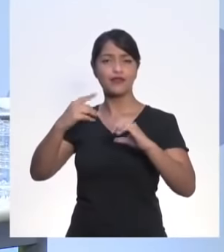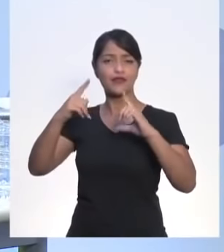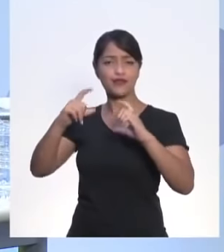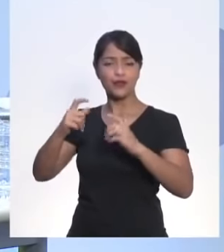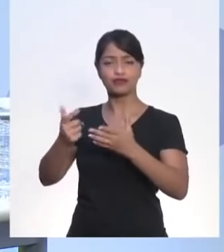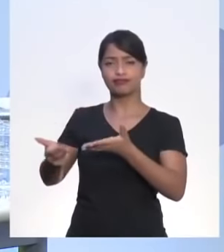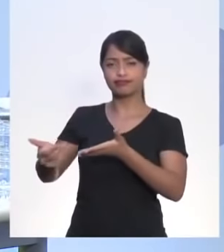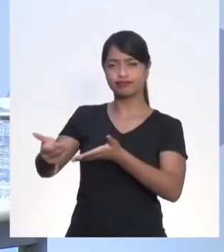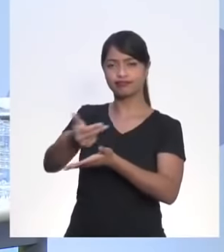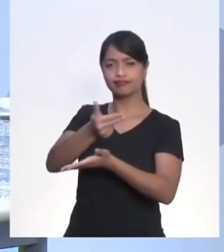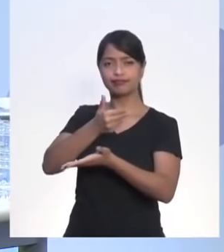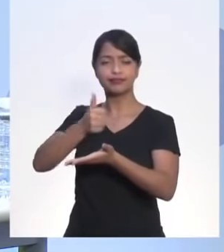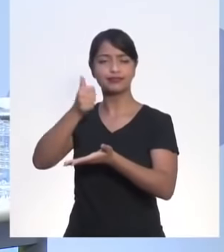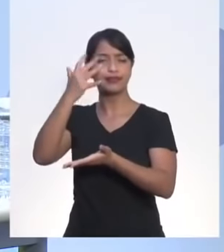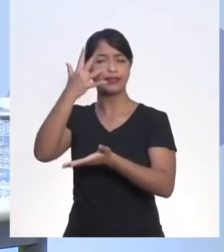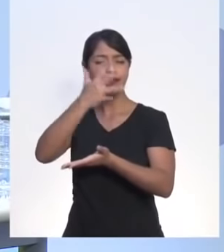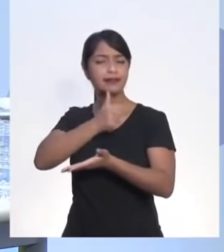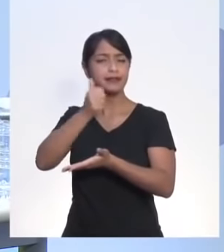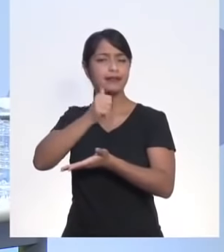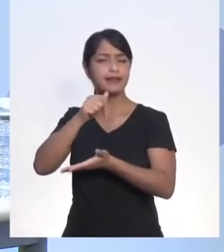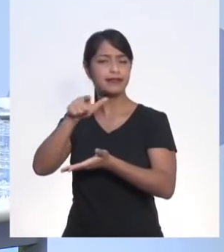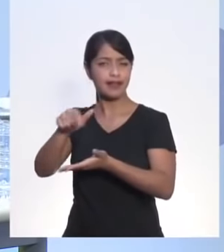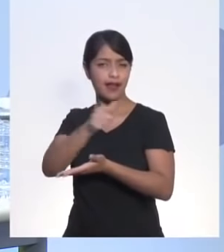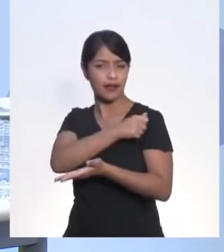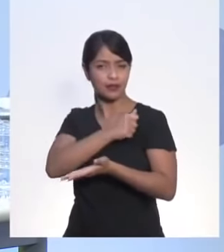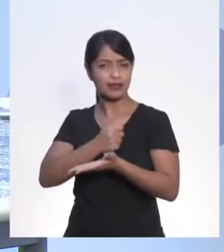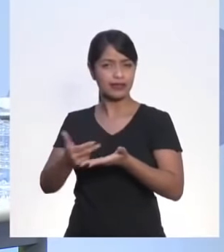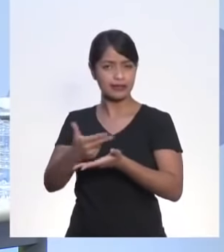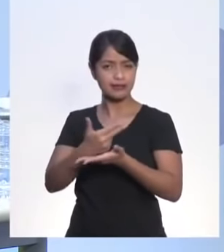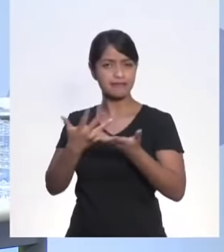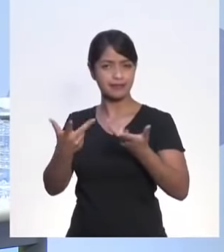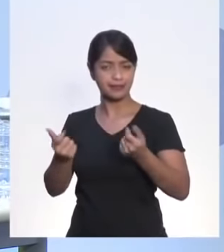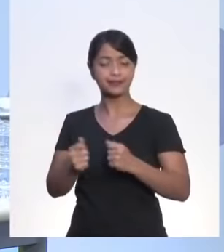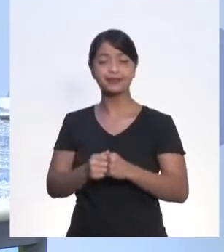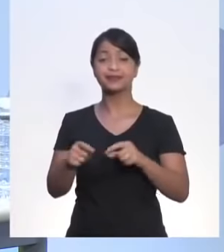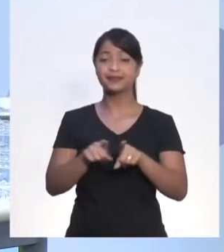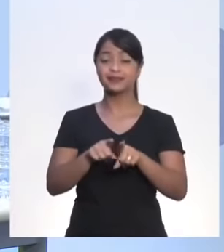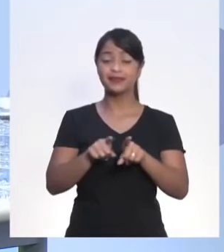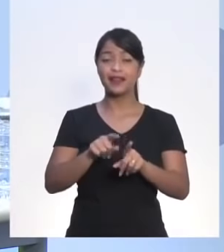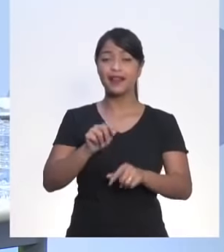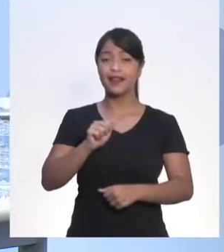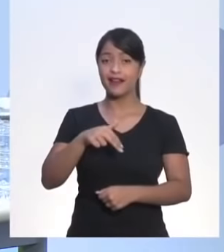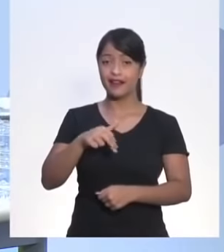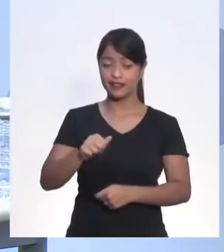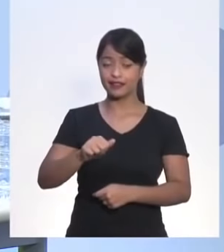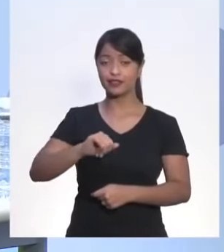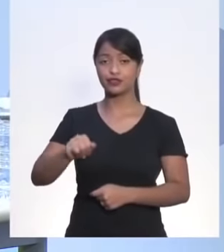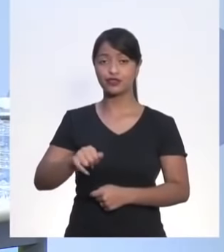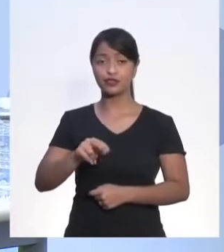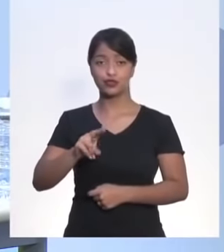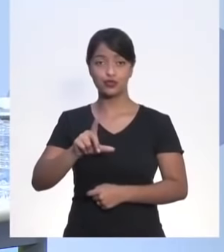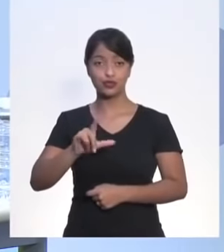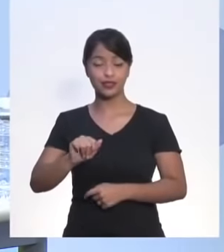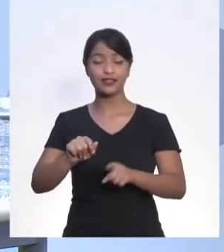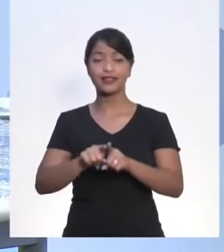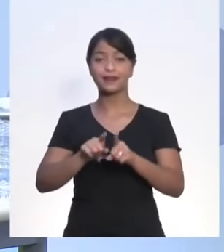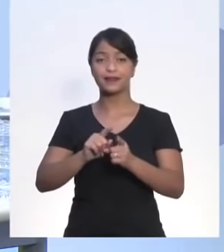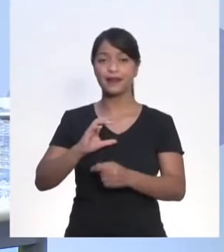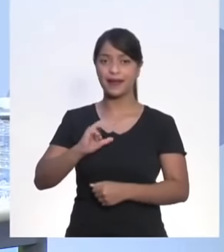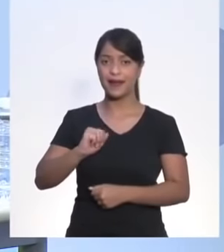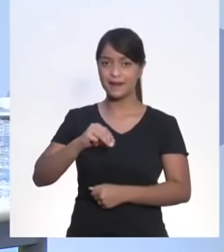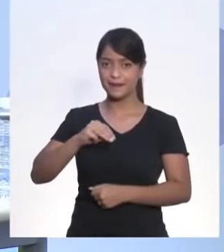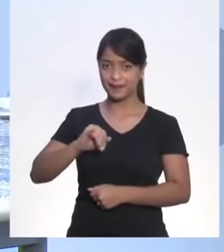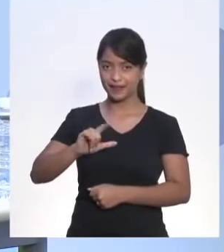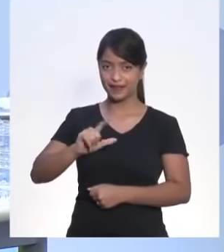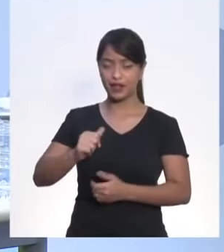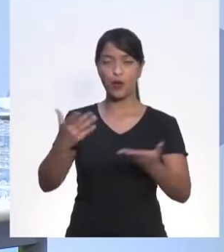Maria, que desenha super bem, gente. E a Ana Júlia, e a Camila Getro, certo? Então, os beijos de hoje